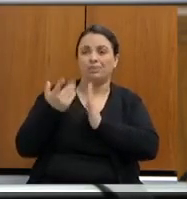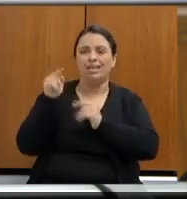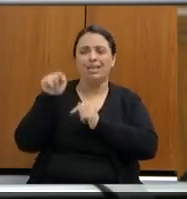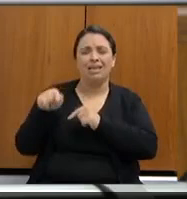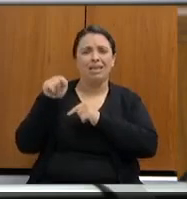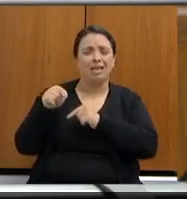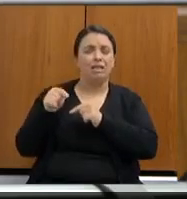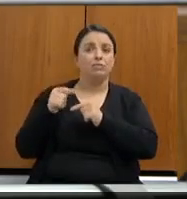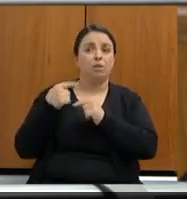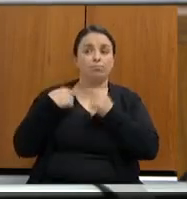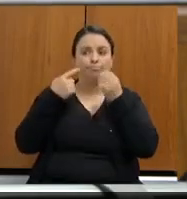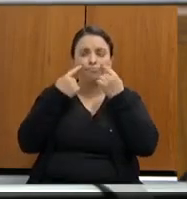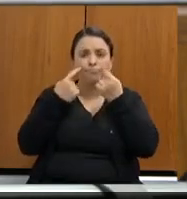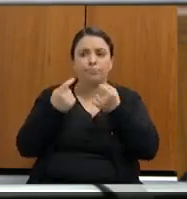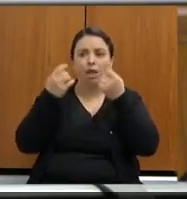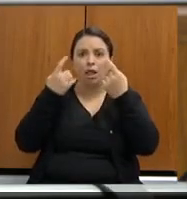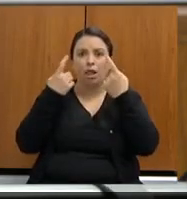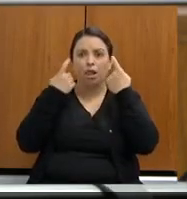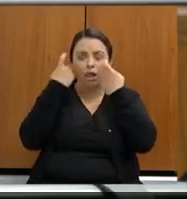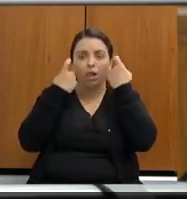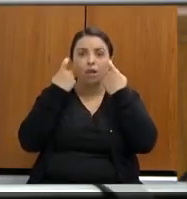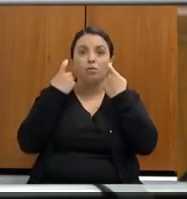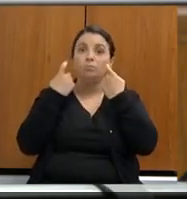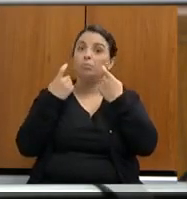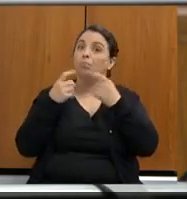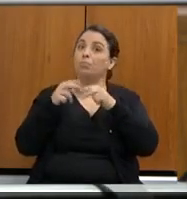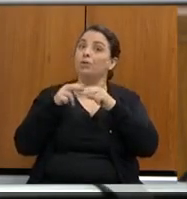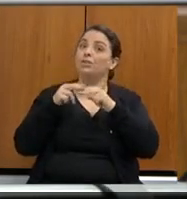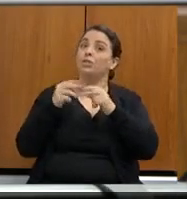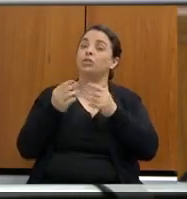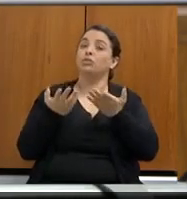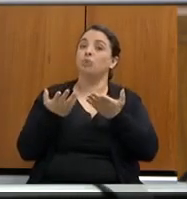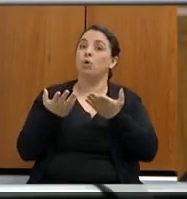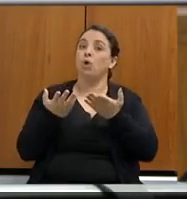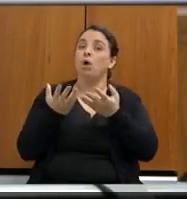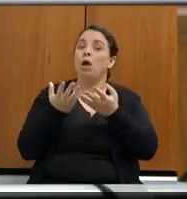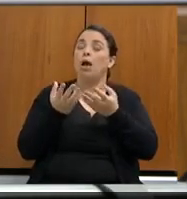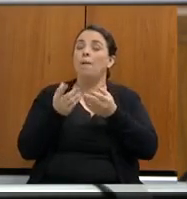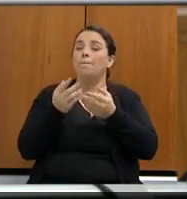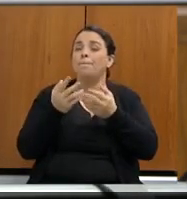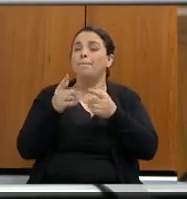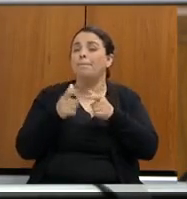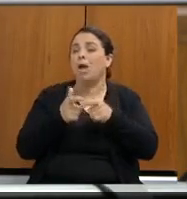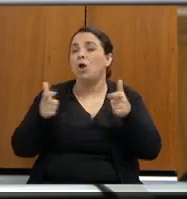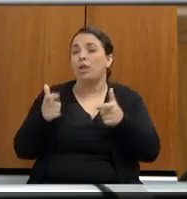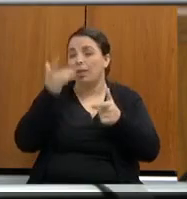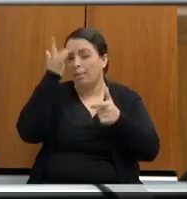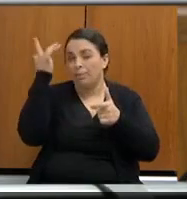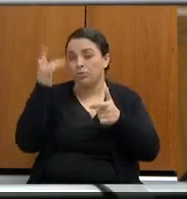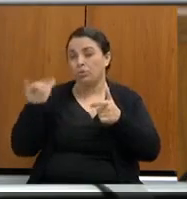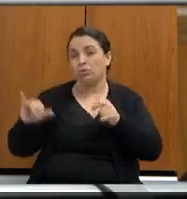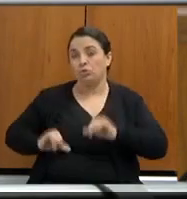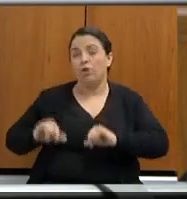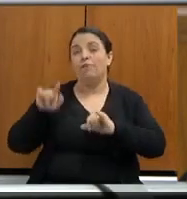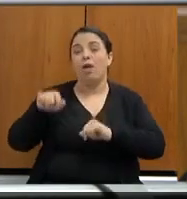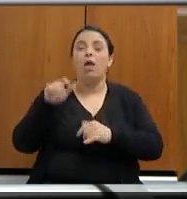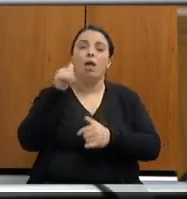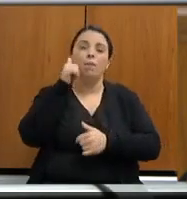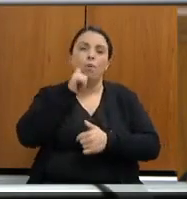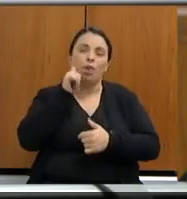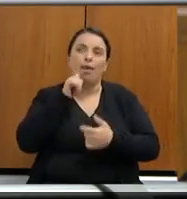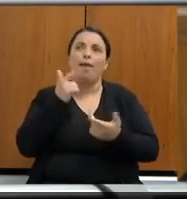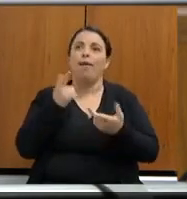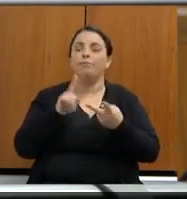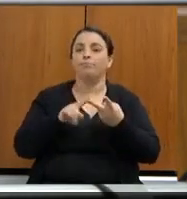parte é das vítimas são mulheres são também crianças adolescentes e idosos especificamente um